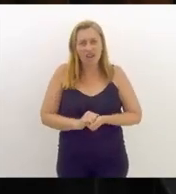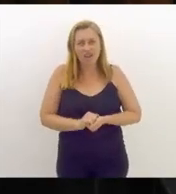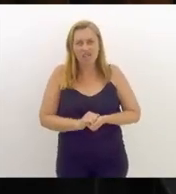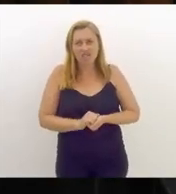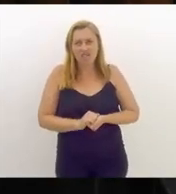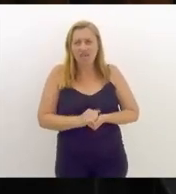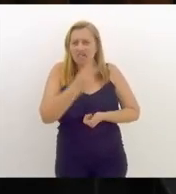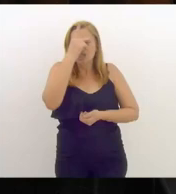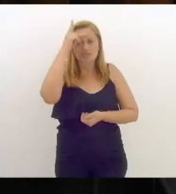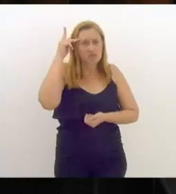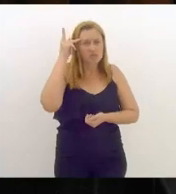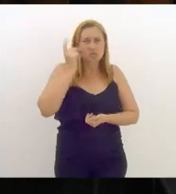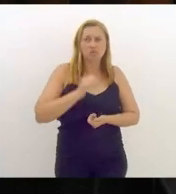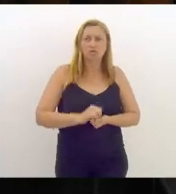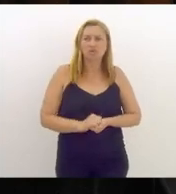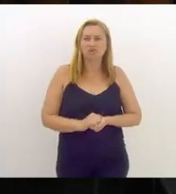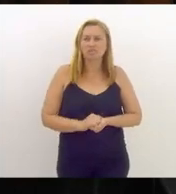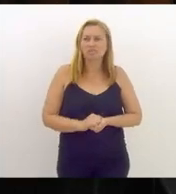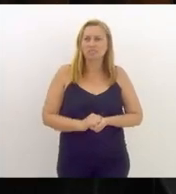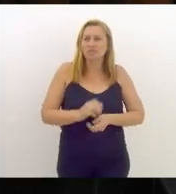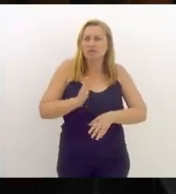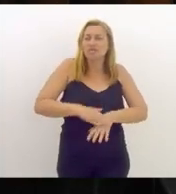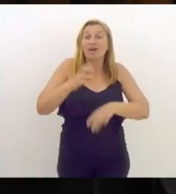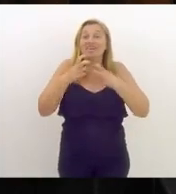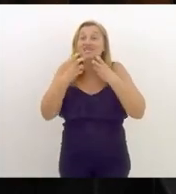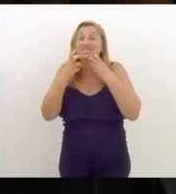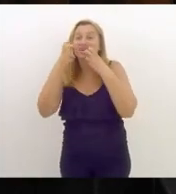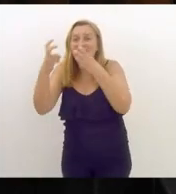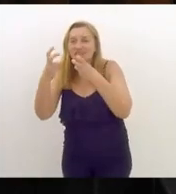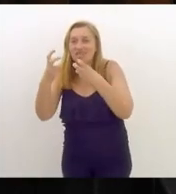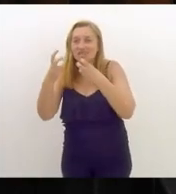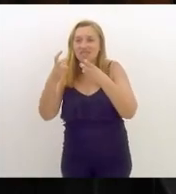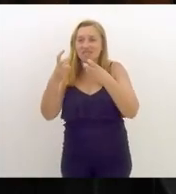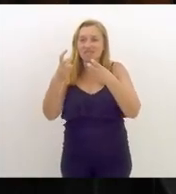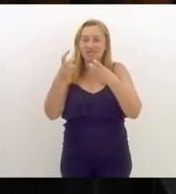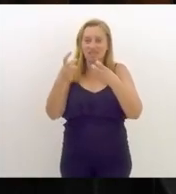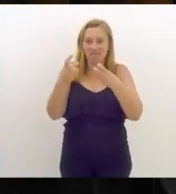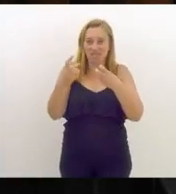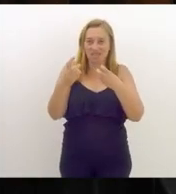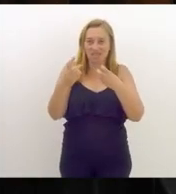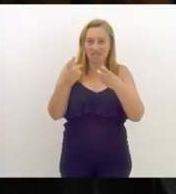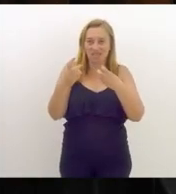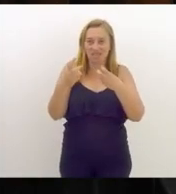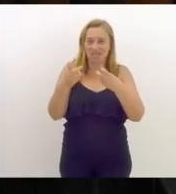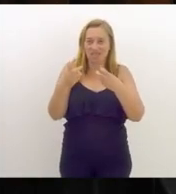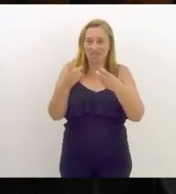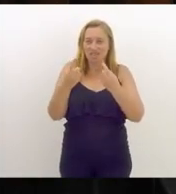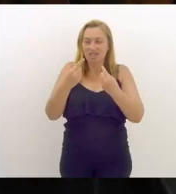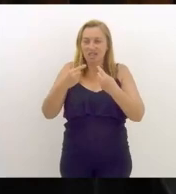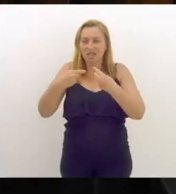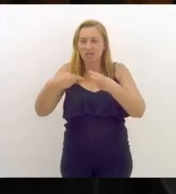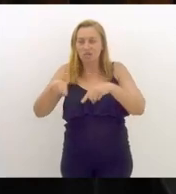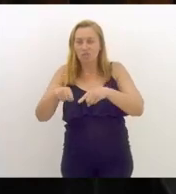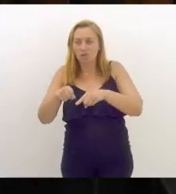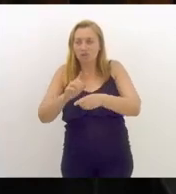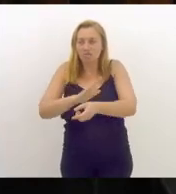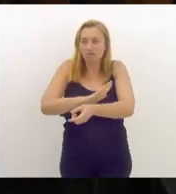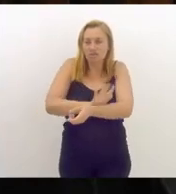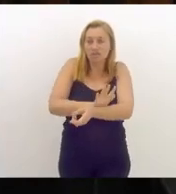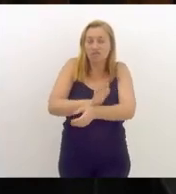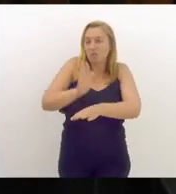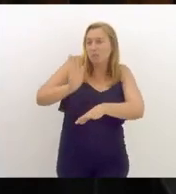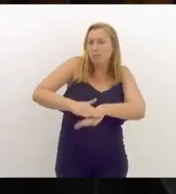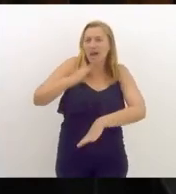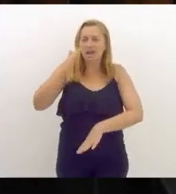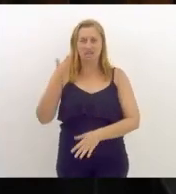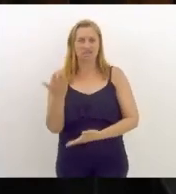que as pessoas que mais gritam por tolerância são os mais intolerantes são